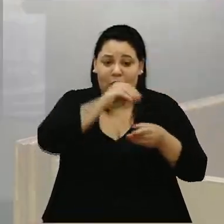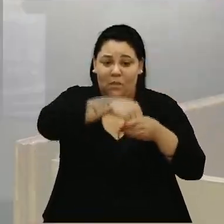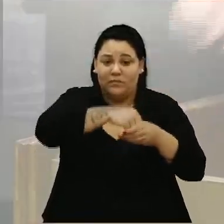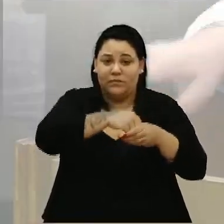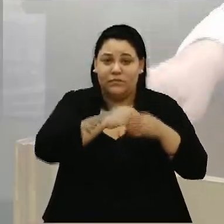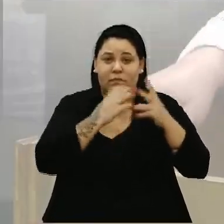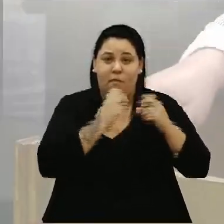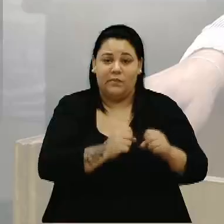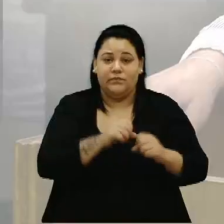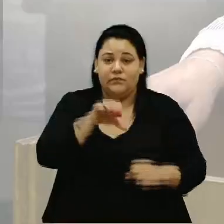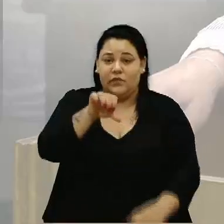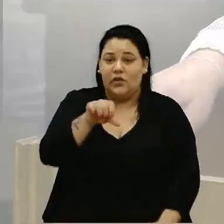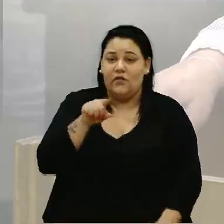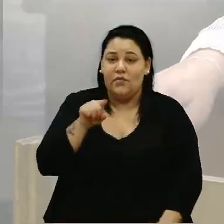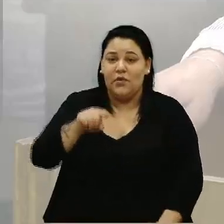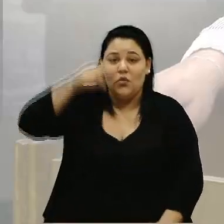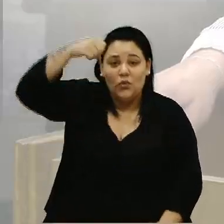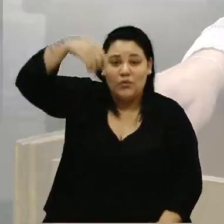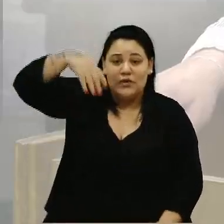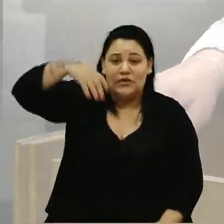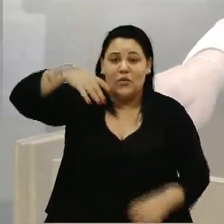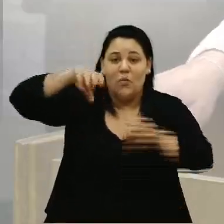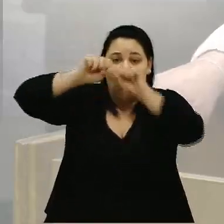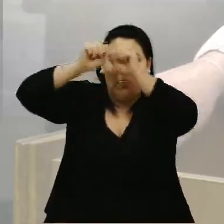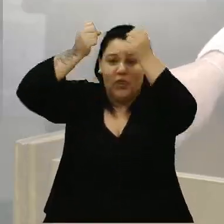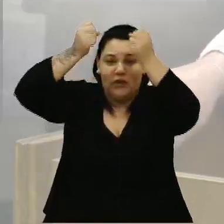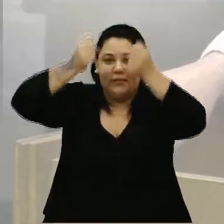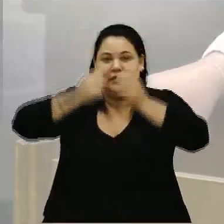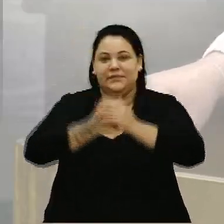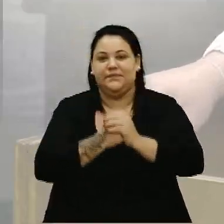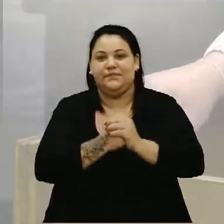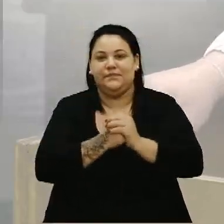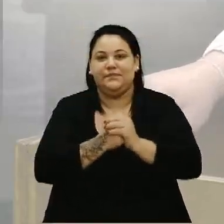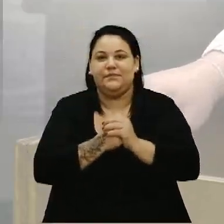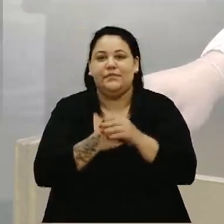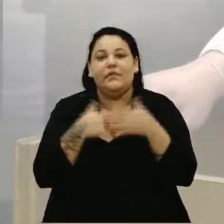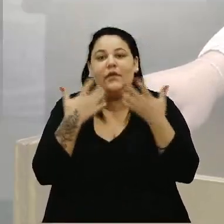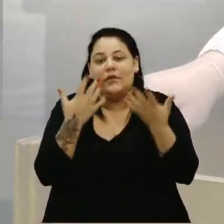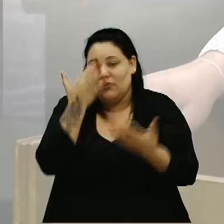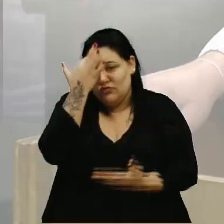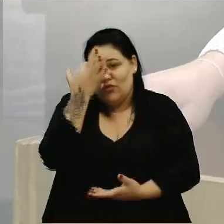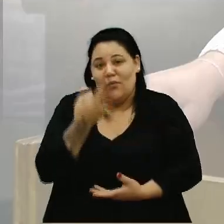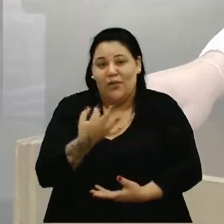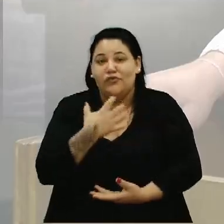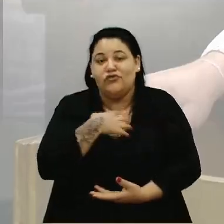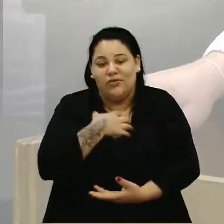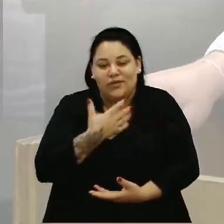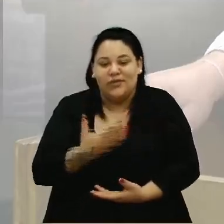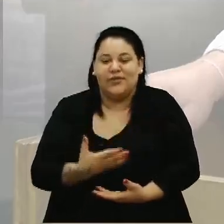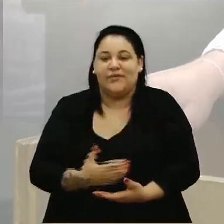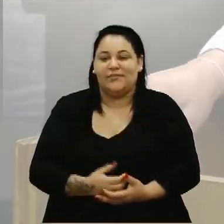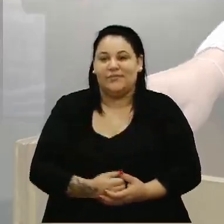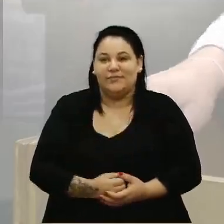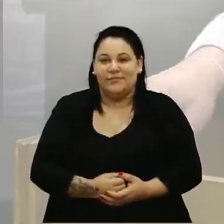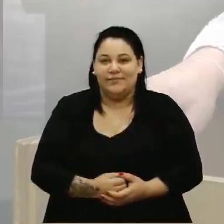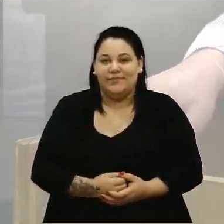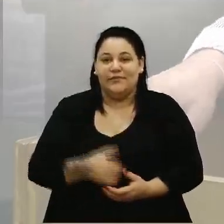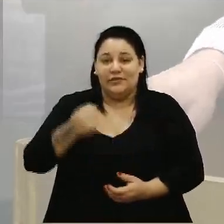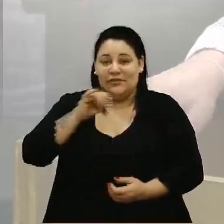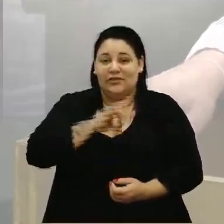9 mil luminárias queimadas. Então, isso a gente entende, essa situação nossa. Se